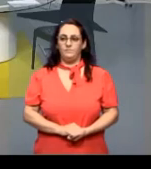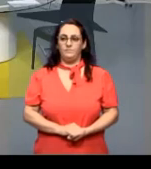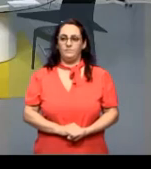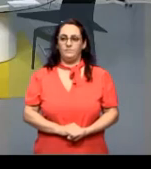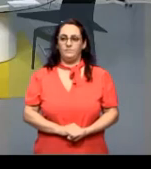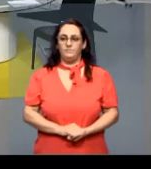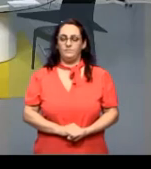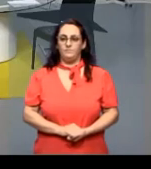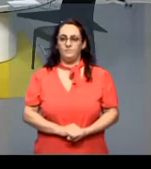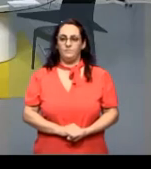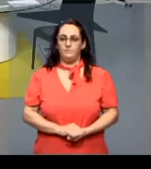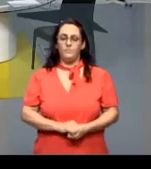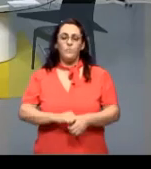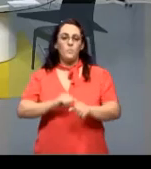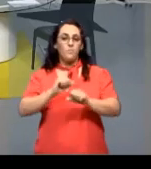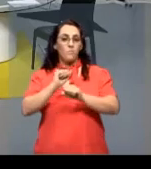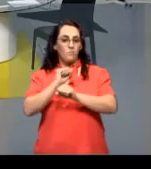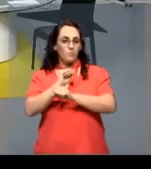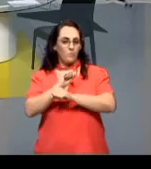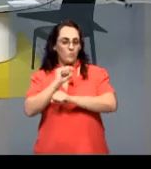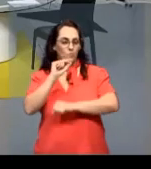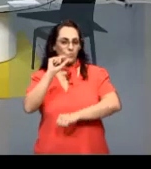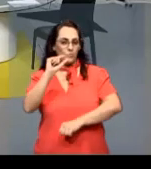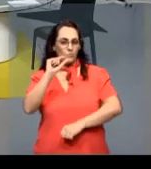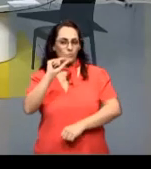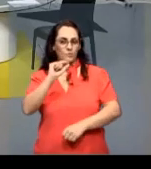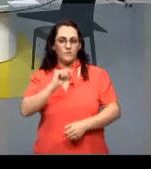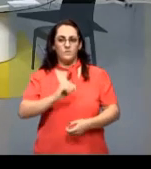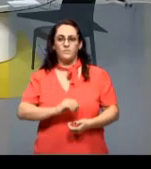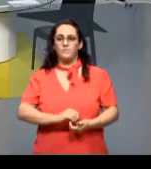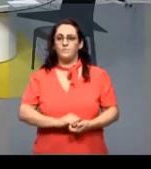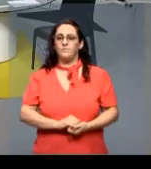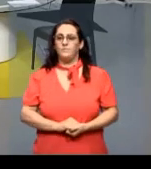Só um minutinho aqui.